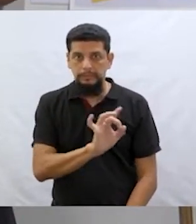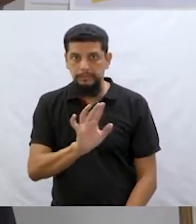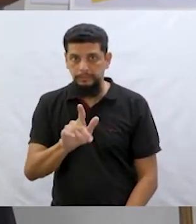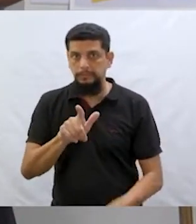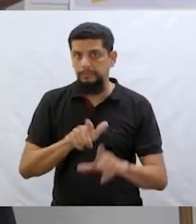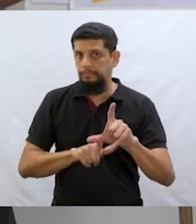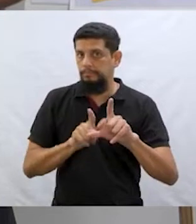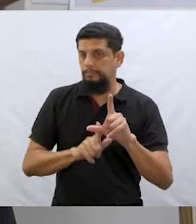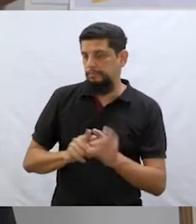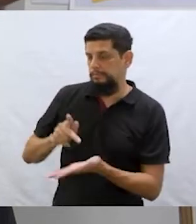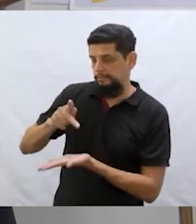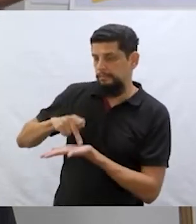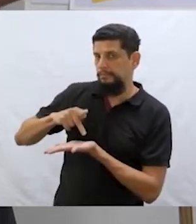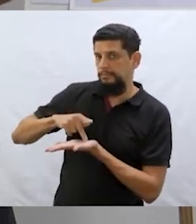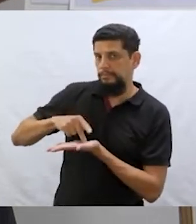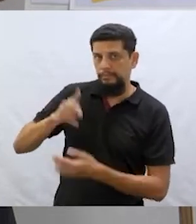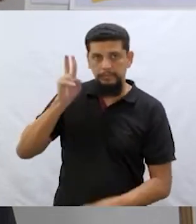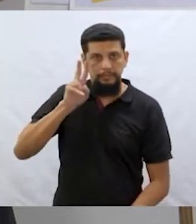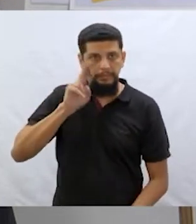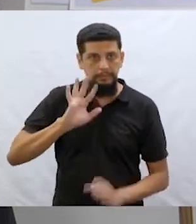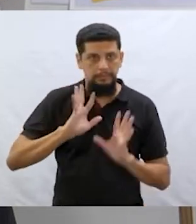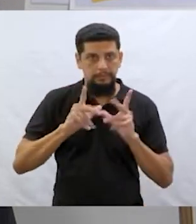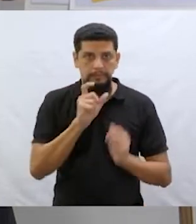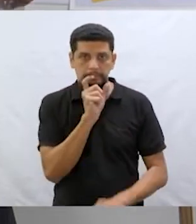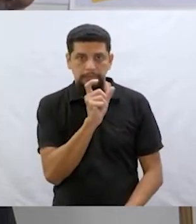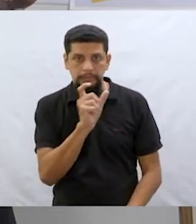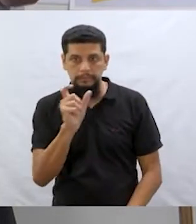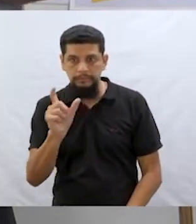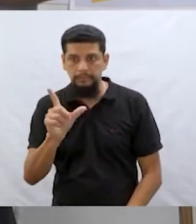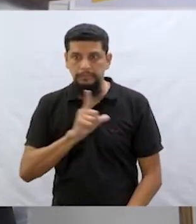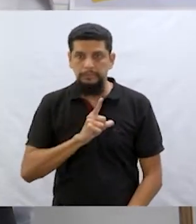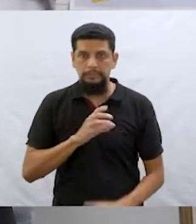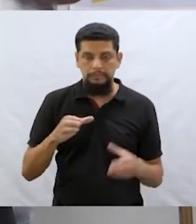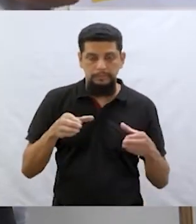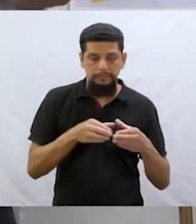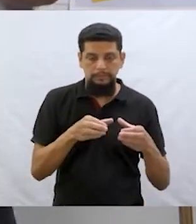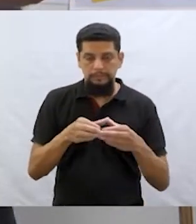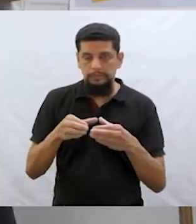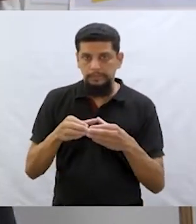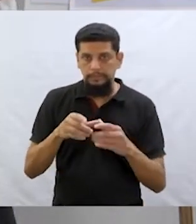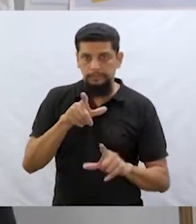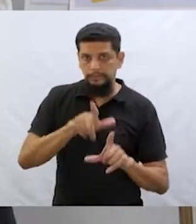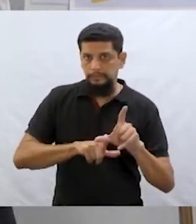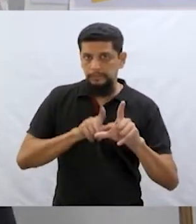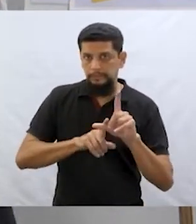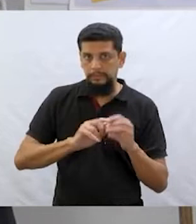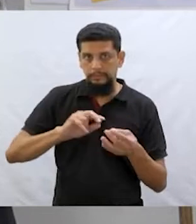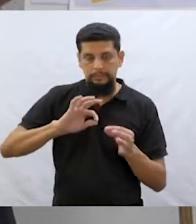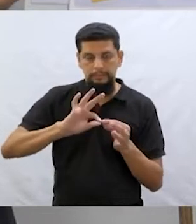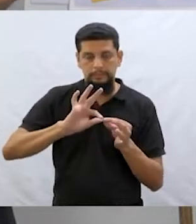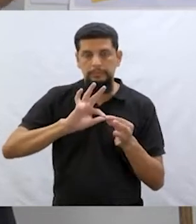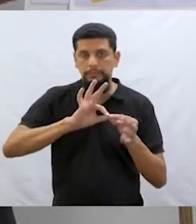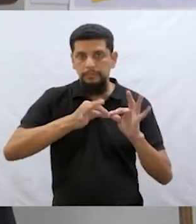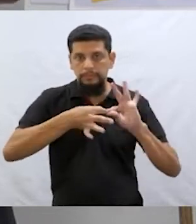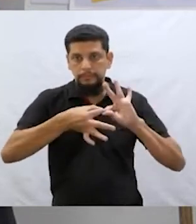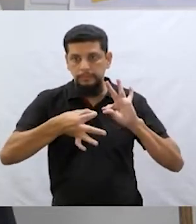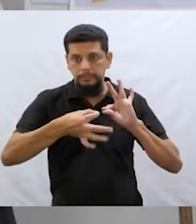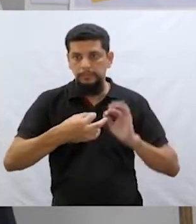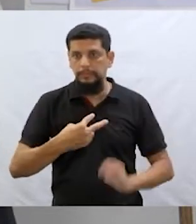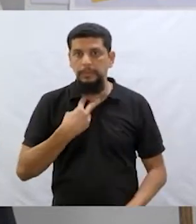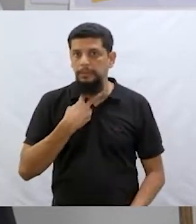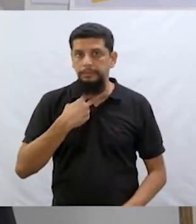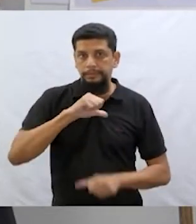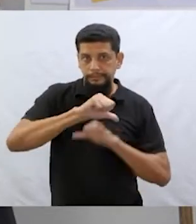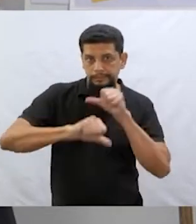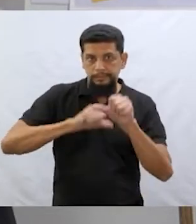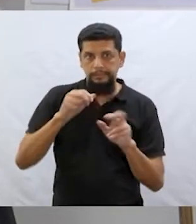cada uma das letras. Verdade. E lembrar que todas as palavras têm um conjunto de letras específico, não dá para